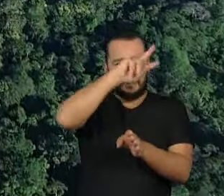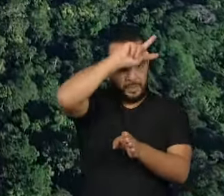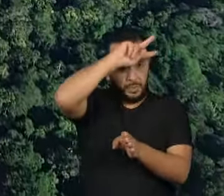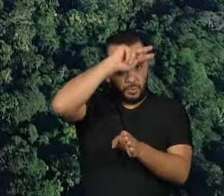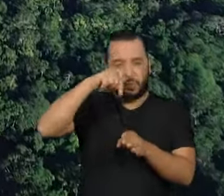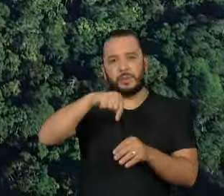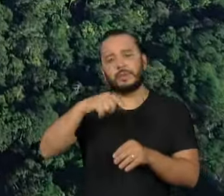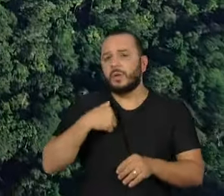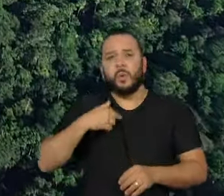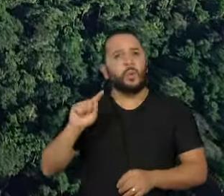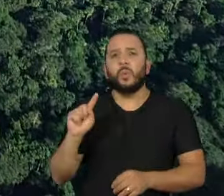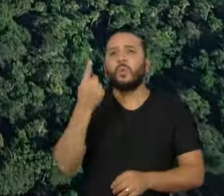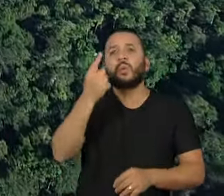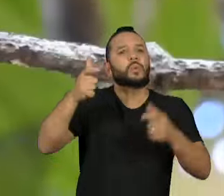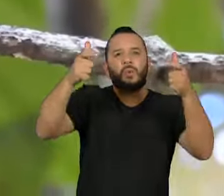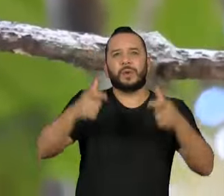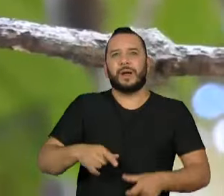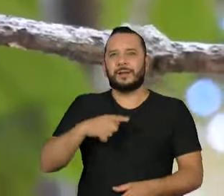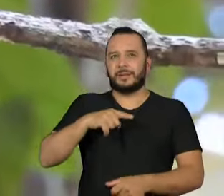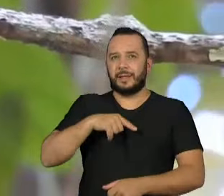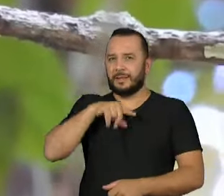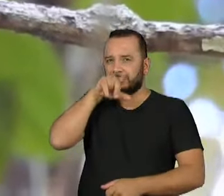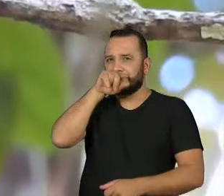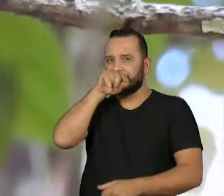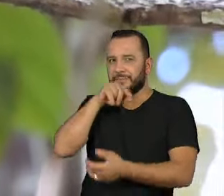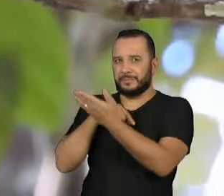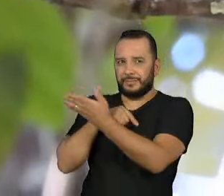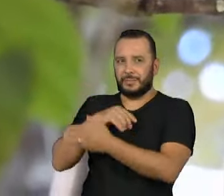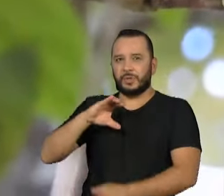no mundo canta o choca do Acre.